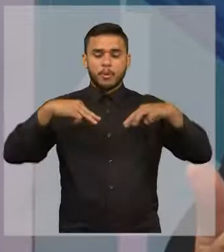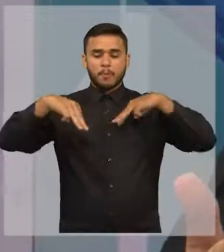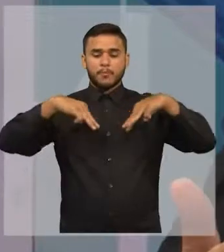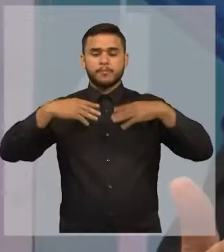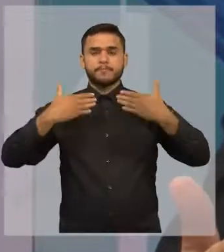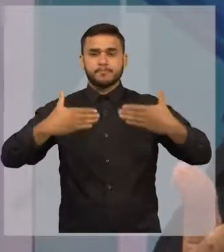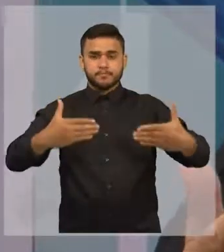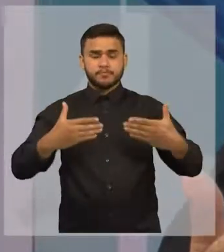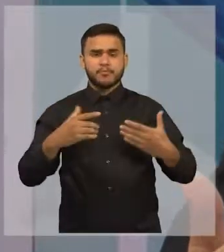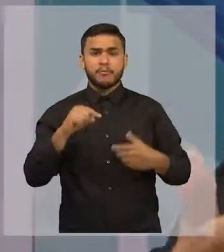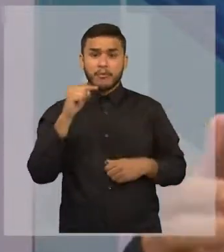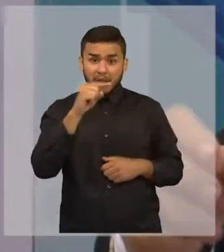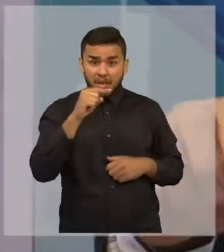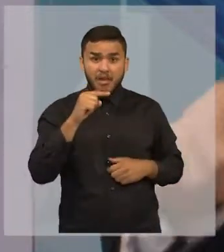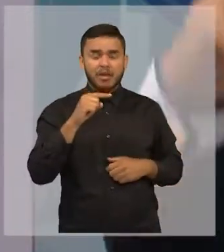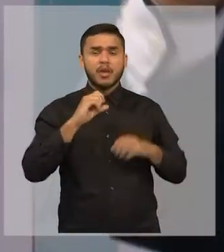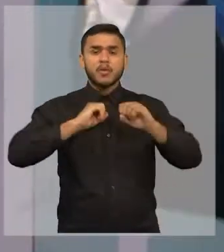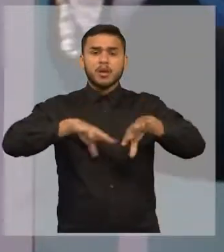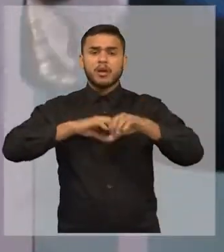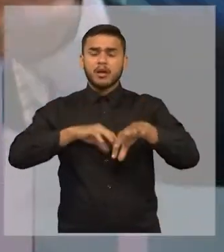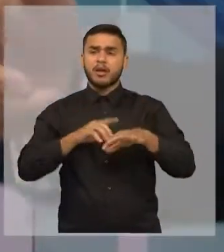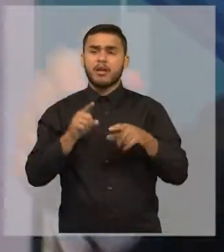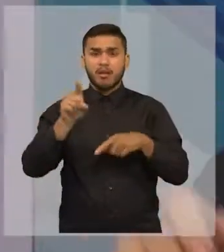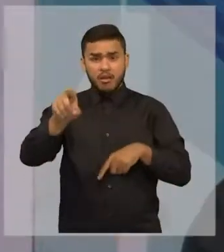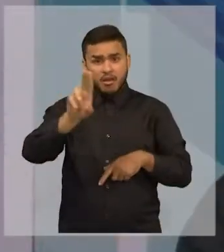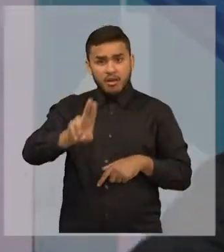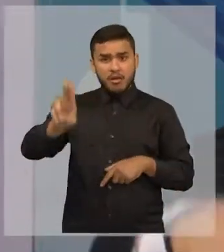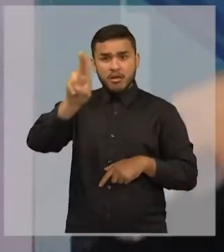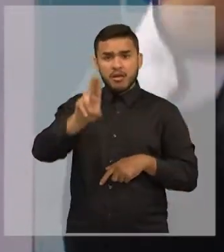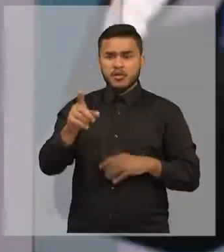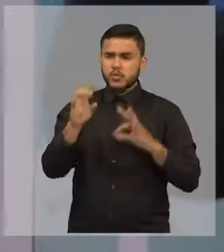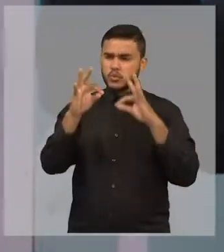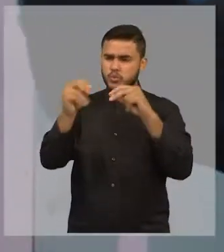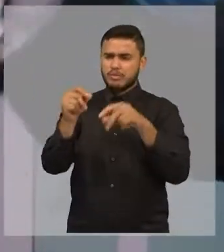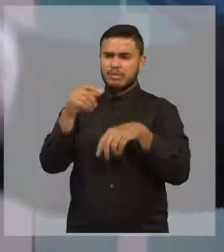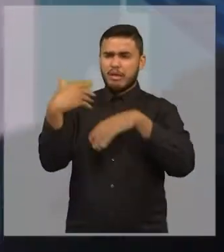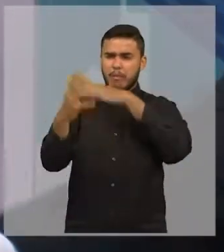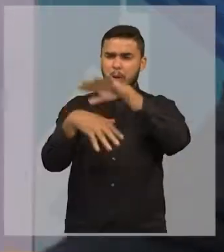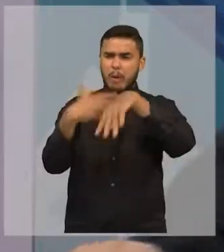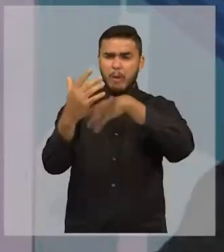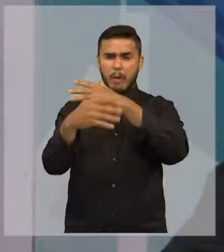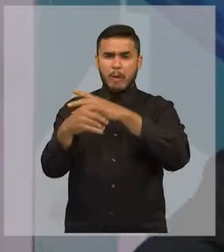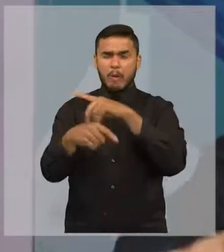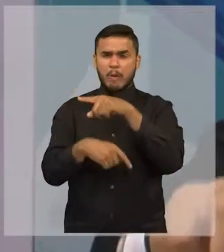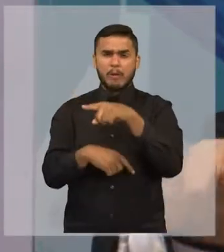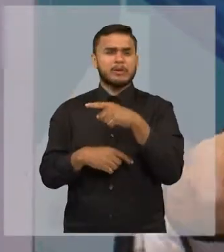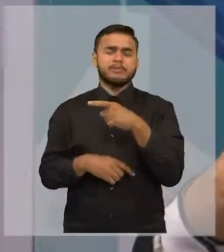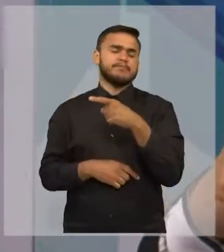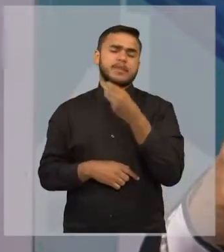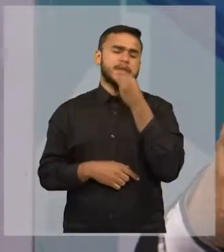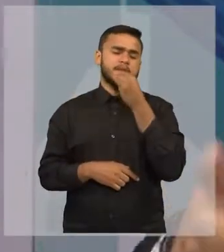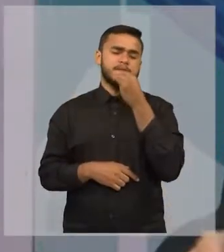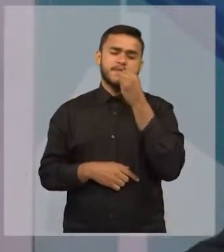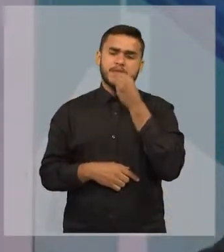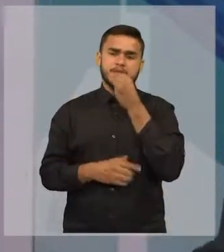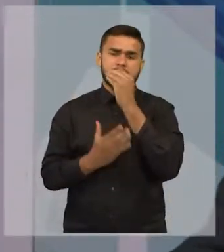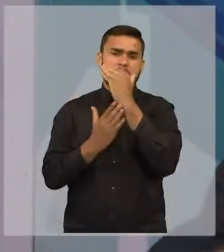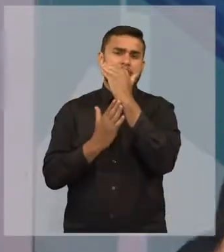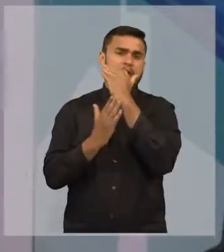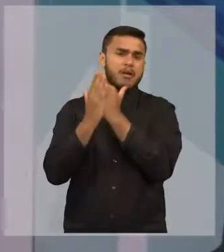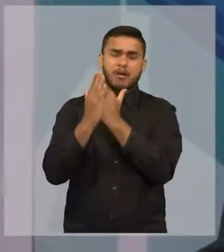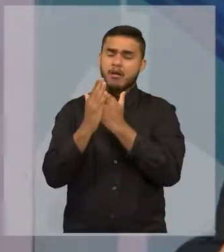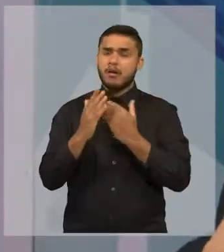ministro colocou a questão, colocando que a universidade era o lugar da balbúrdia, que era o lugar, né, incentivando, na